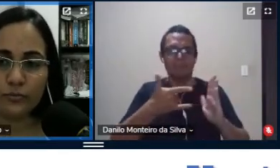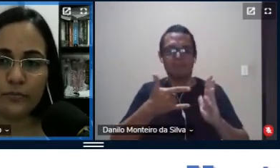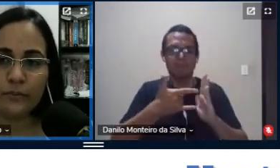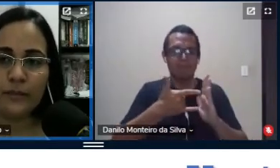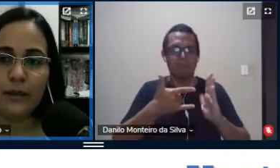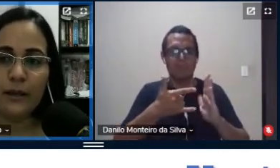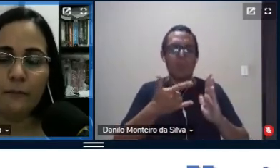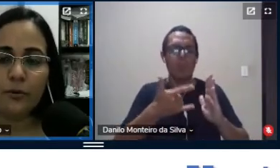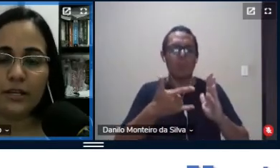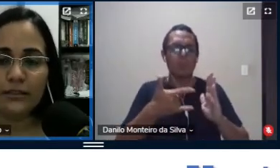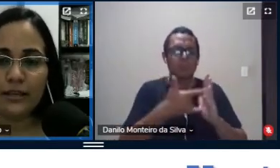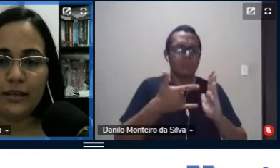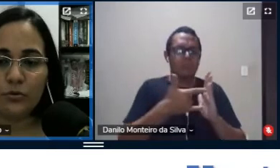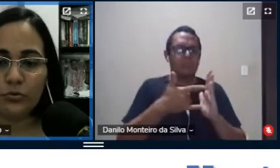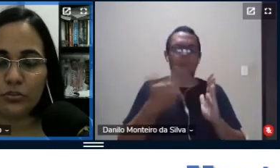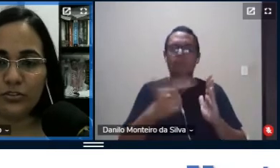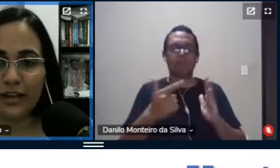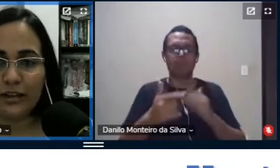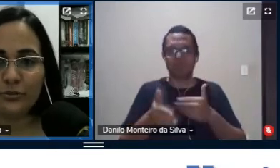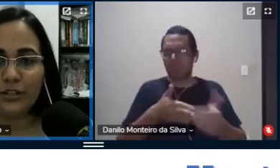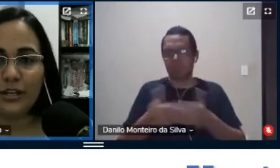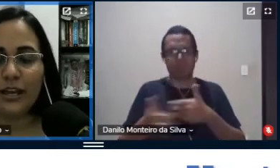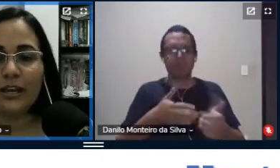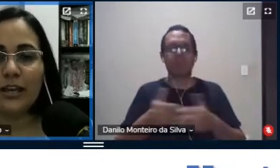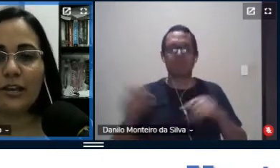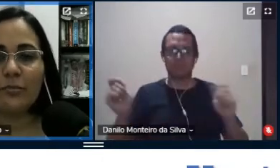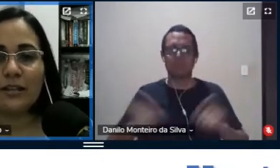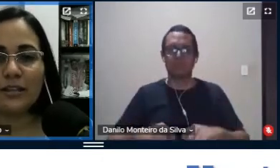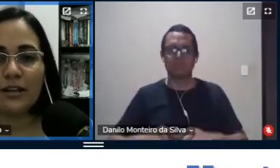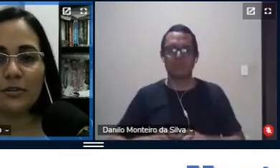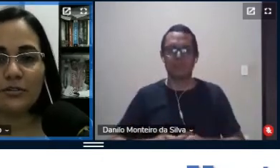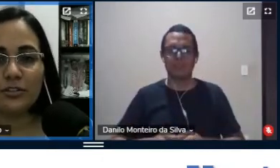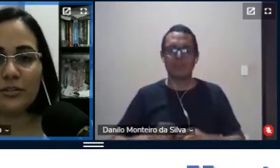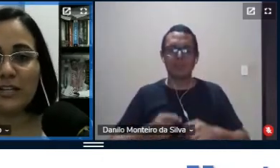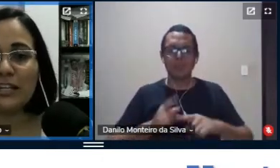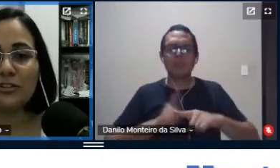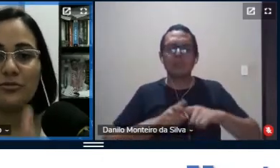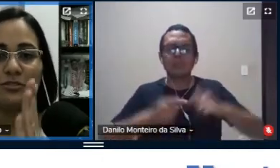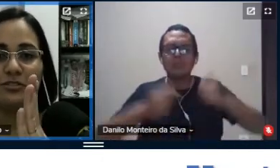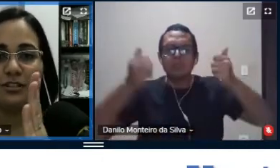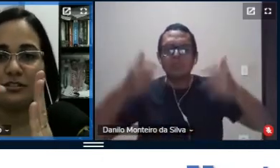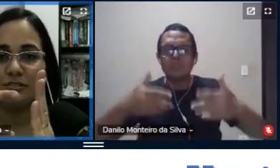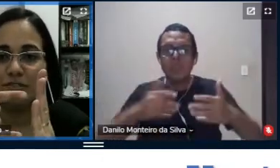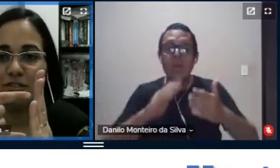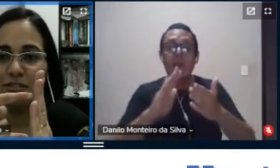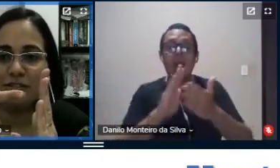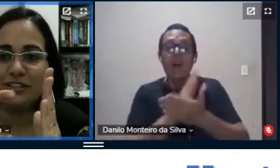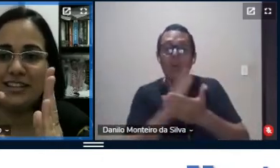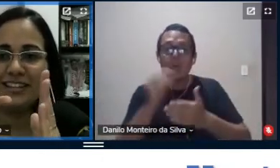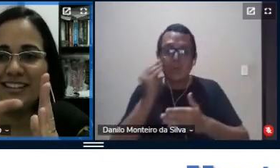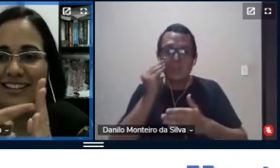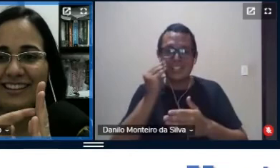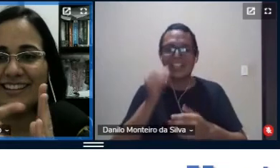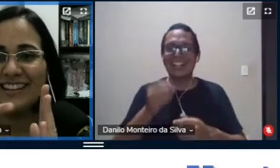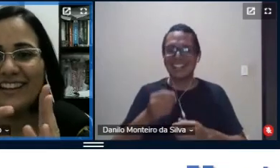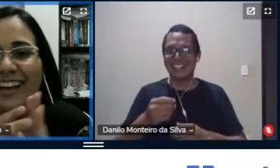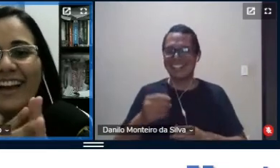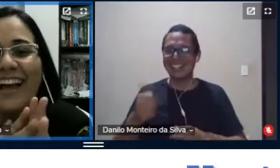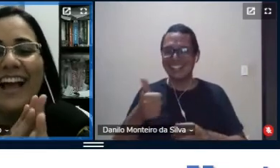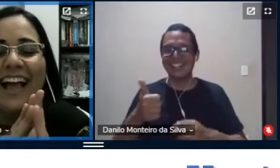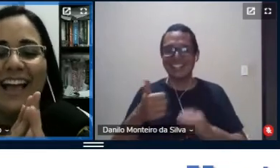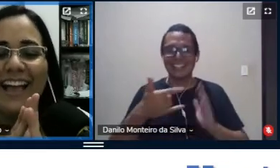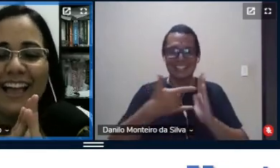isso? Porque tem alguns ensaios que requer que o material seja magnético. Gostei disso aqui.